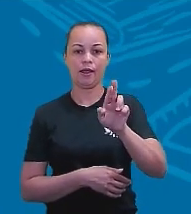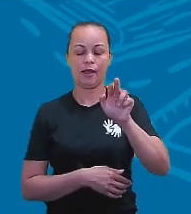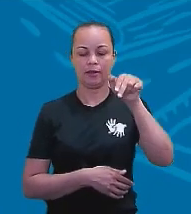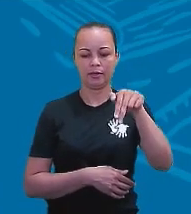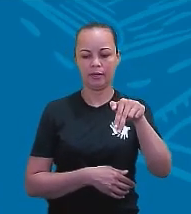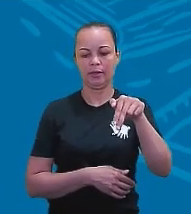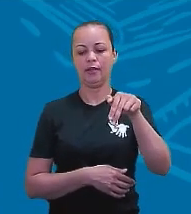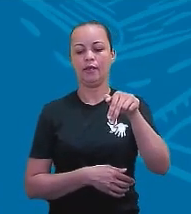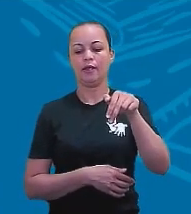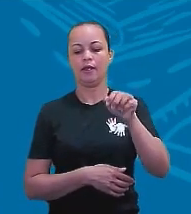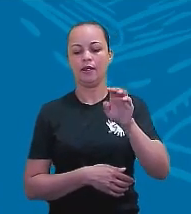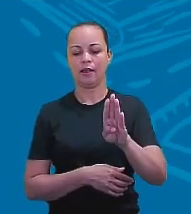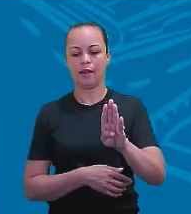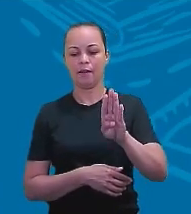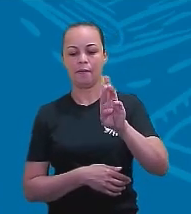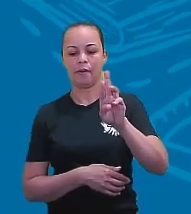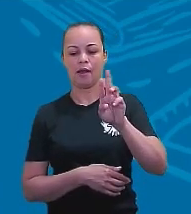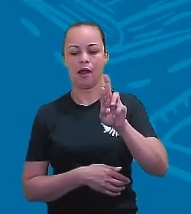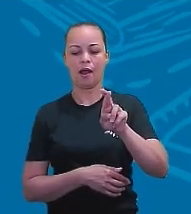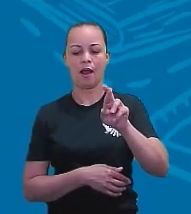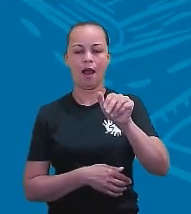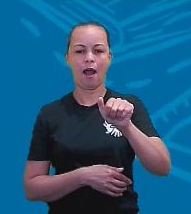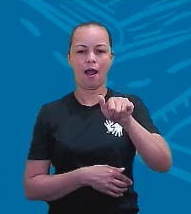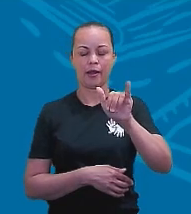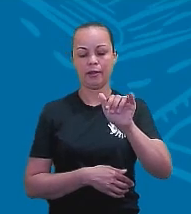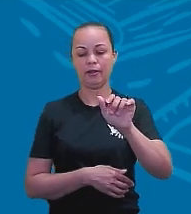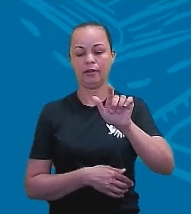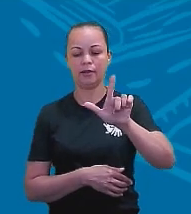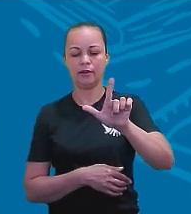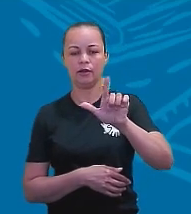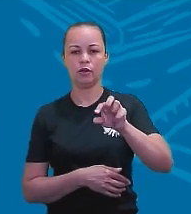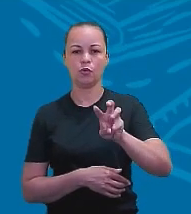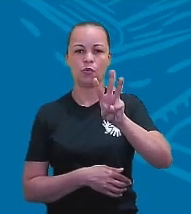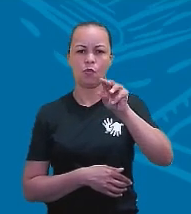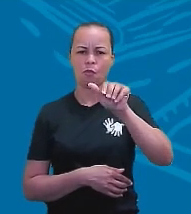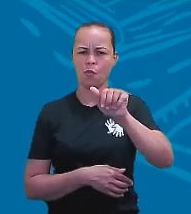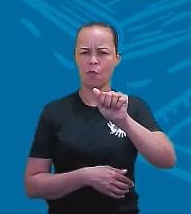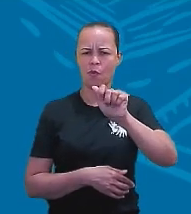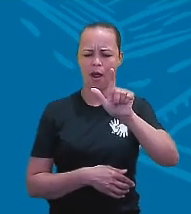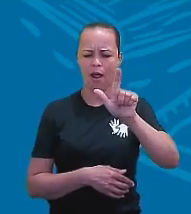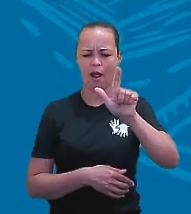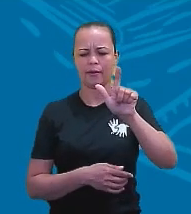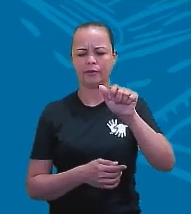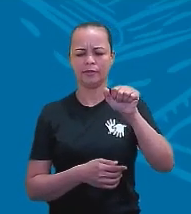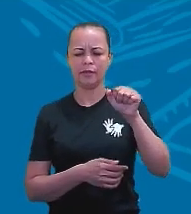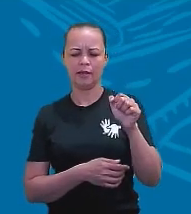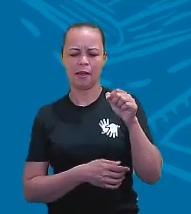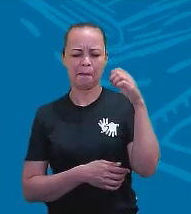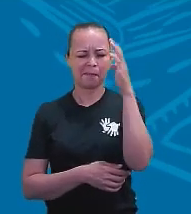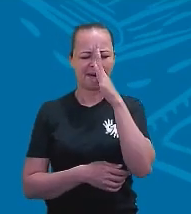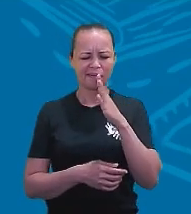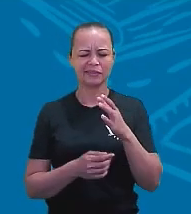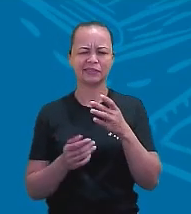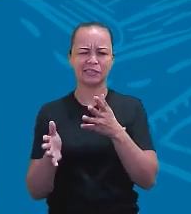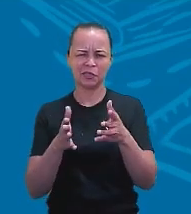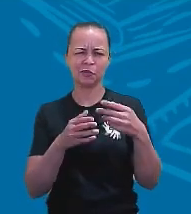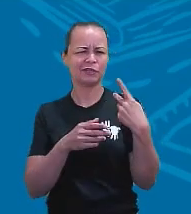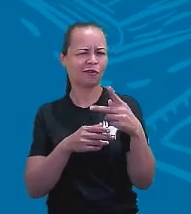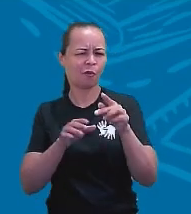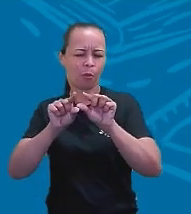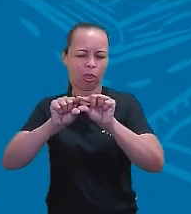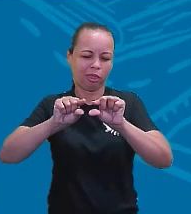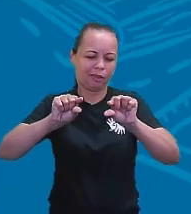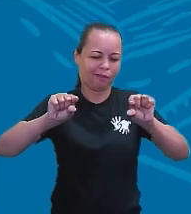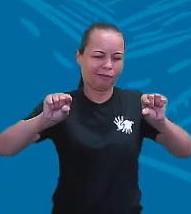Brazil Highway Company Limited. Ou seja, é enorme. Então, eu resumo só como Great